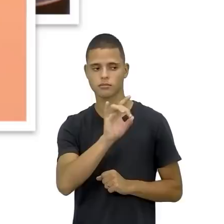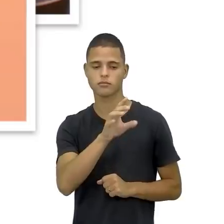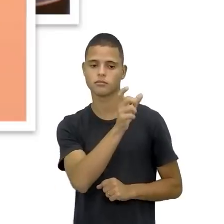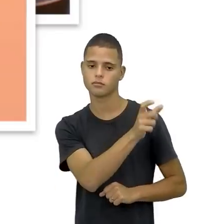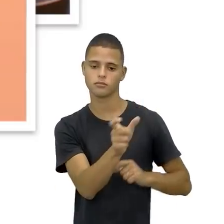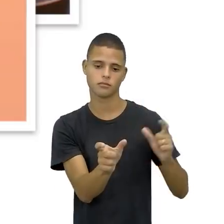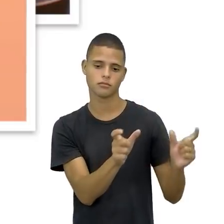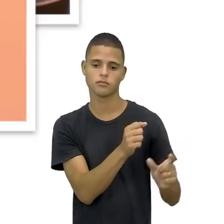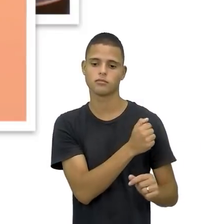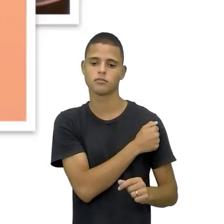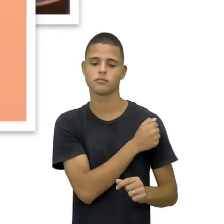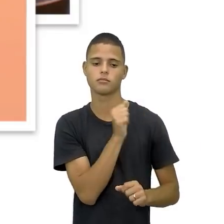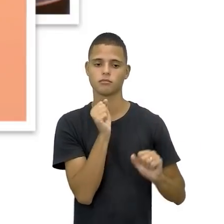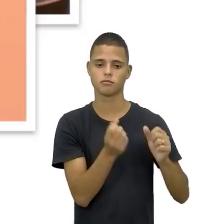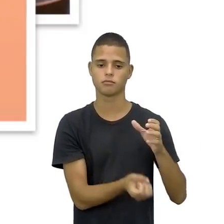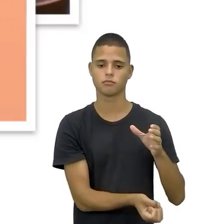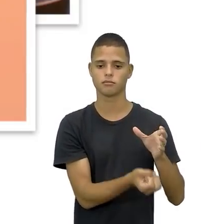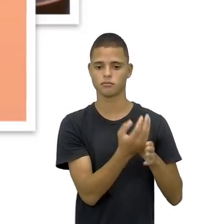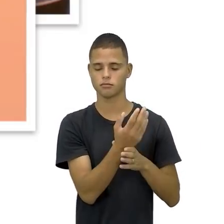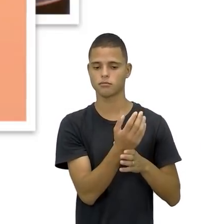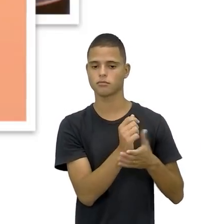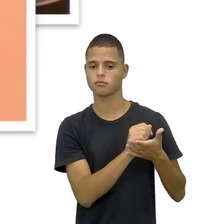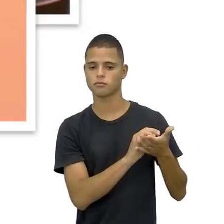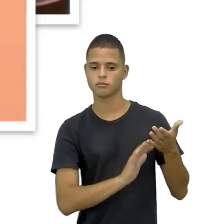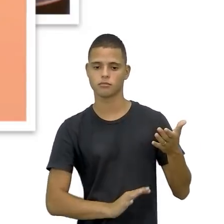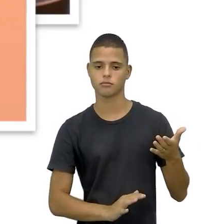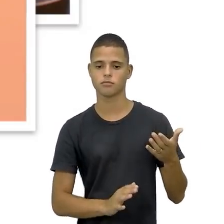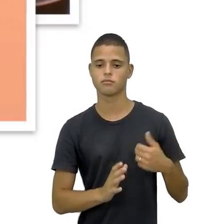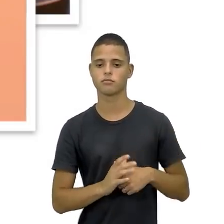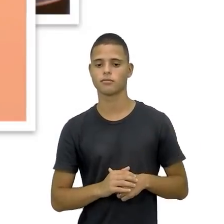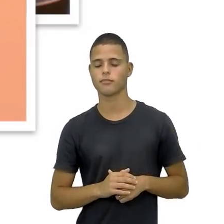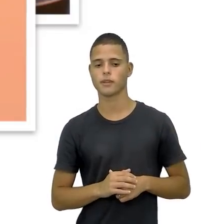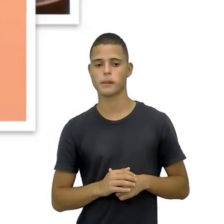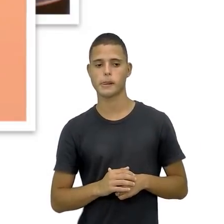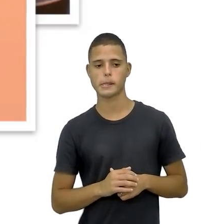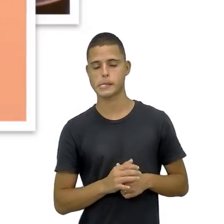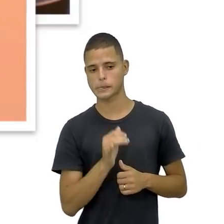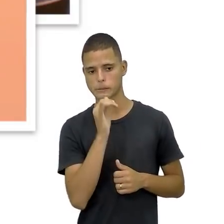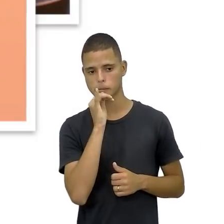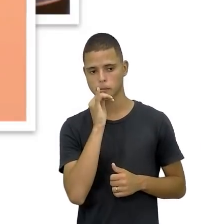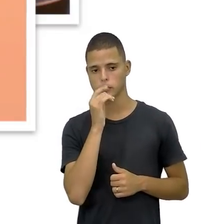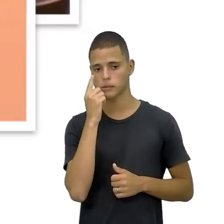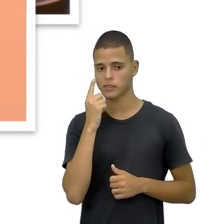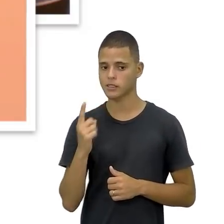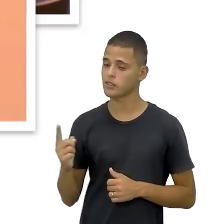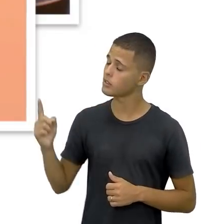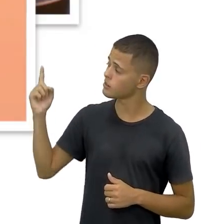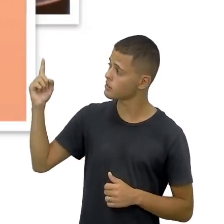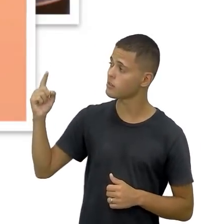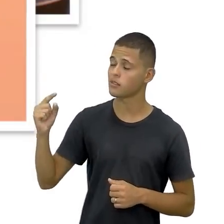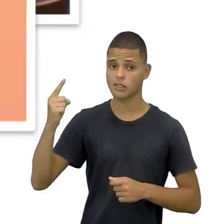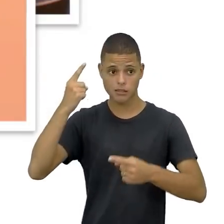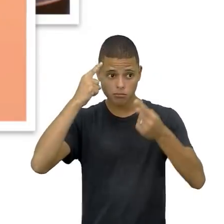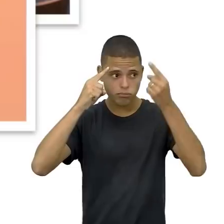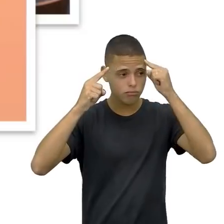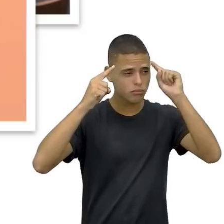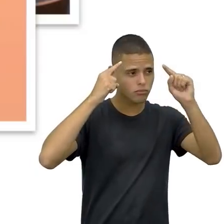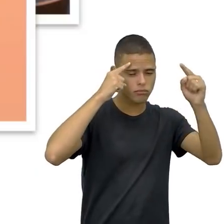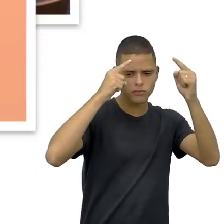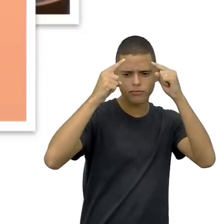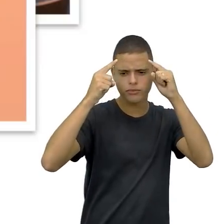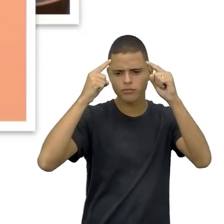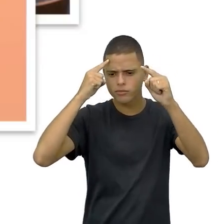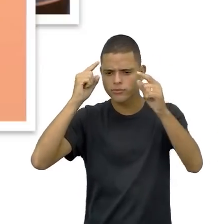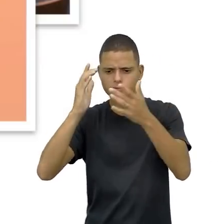ali, nós podemos criar uma atividade como chamada tempestade de ideias, onde os estudantes podem